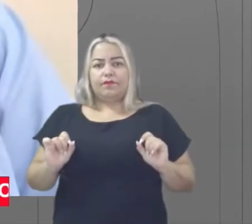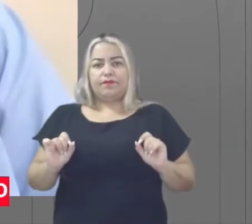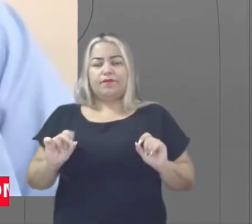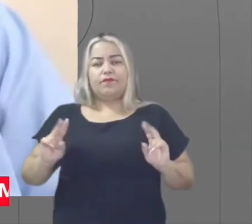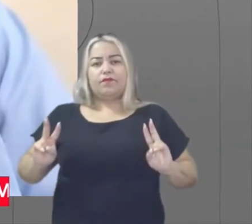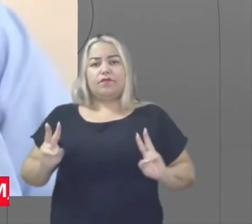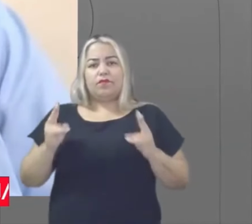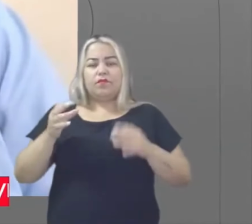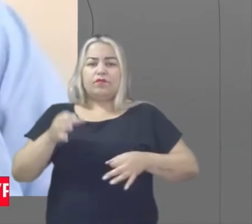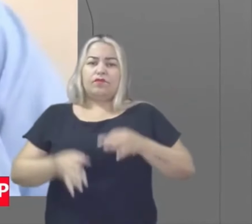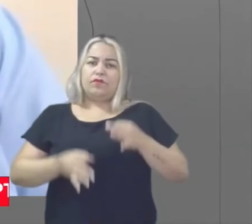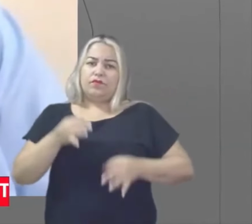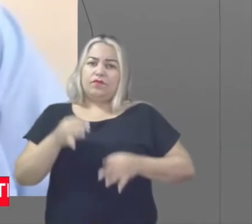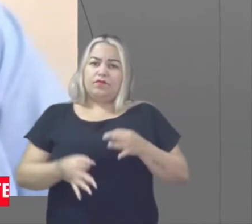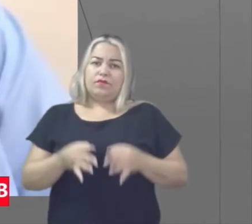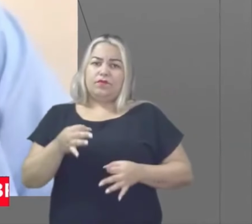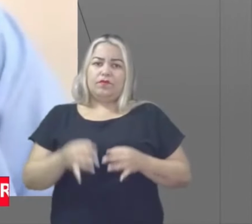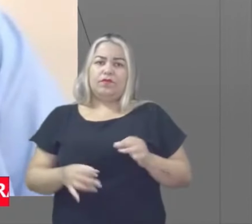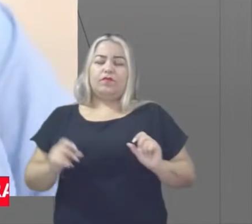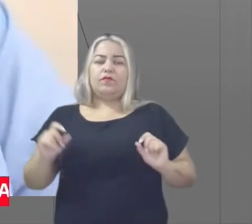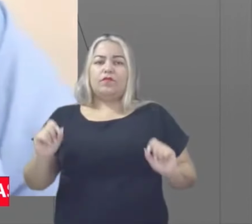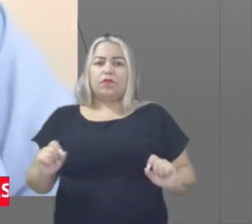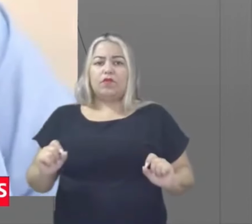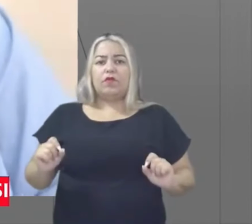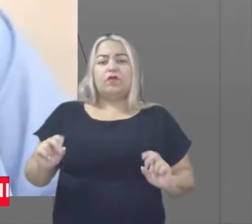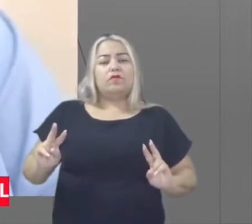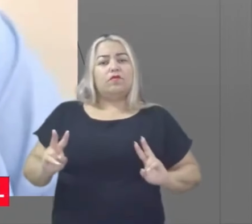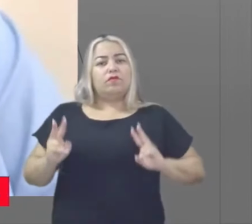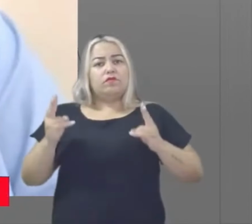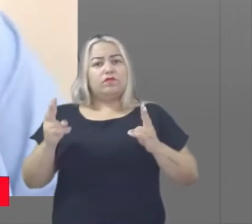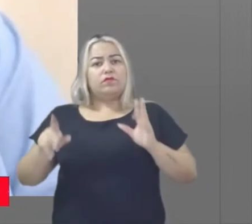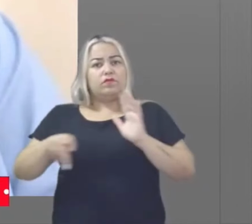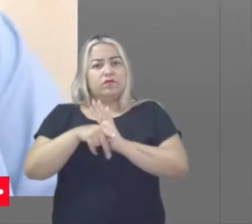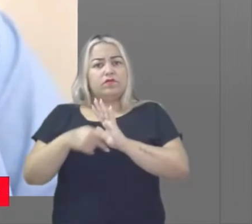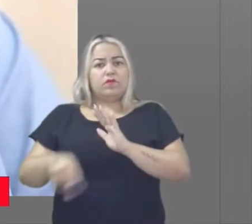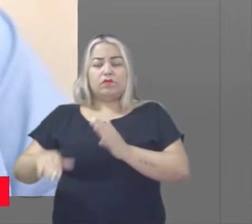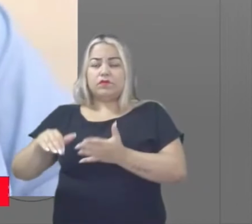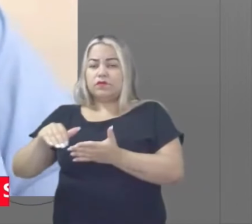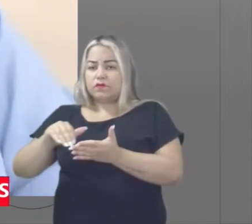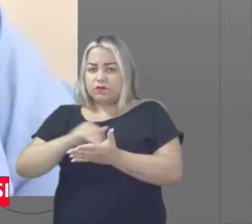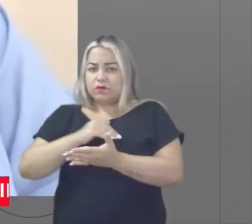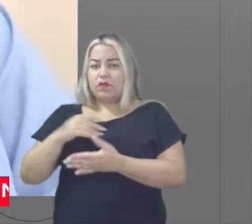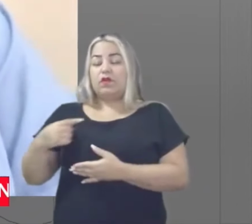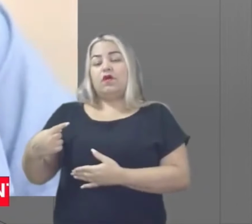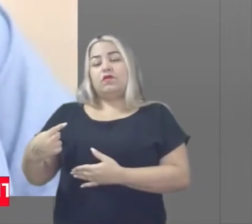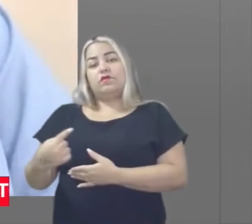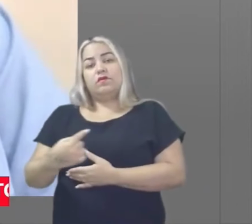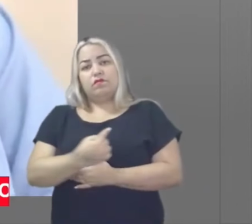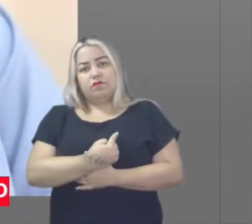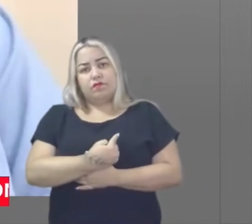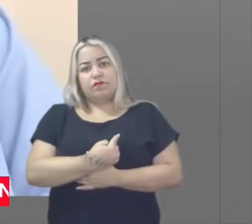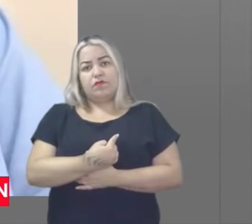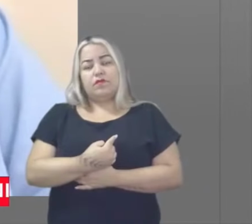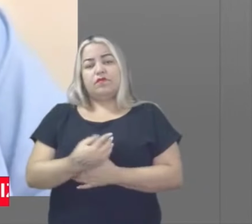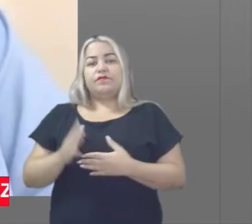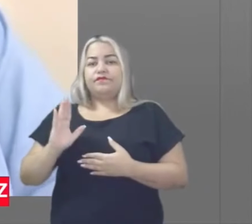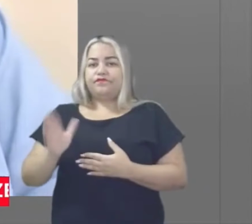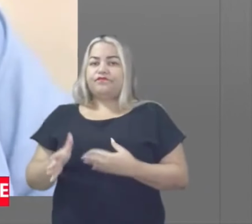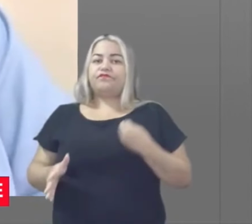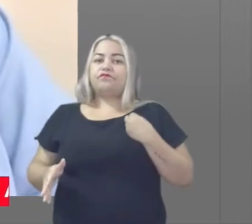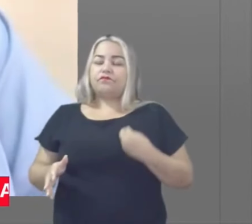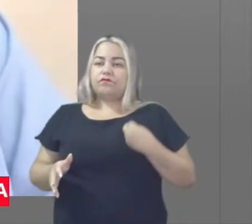valor jurídico muito superior ao valor de uma resolução do próprio secretário. Nós